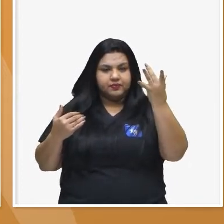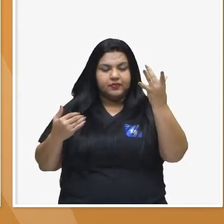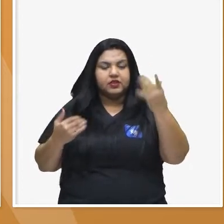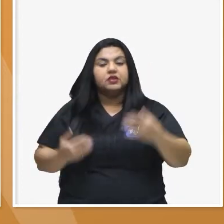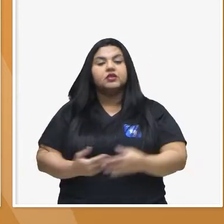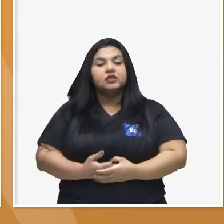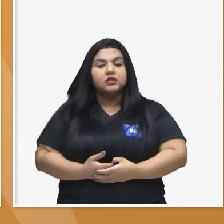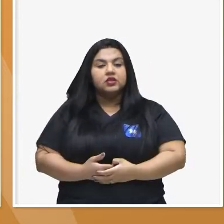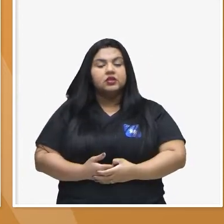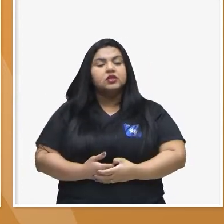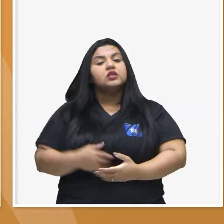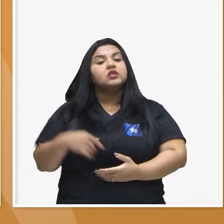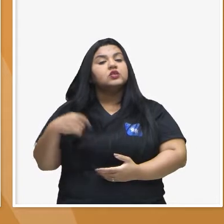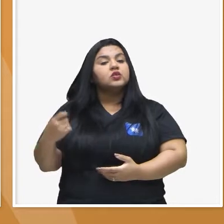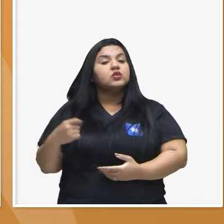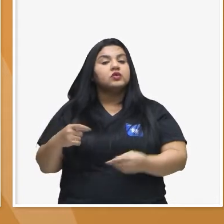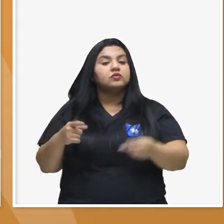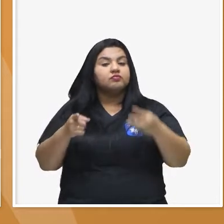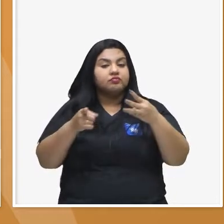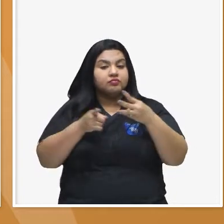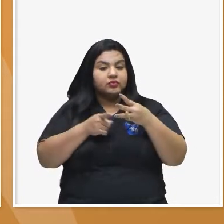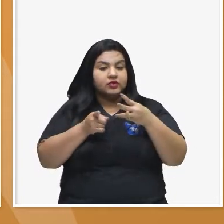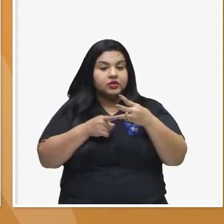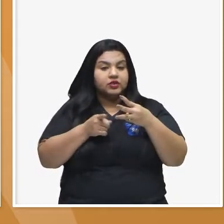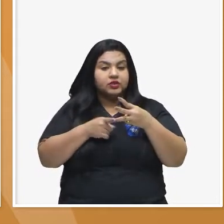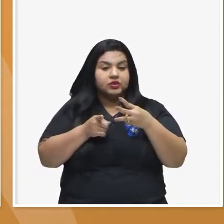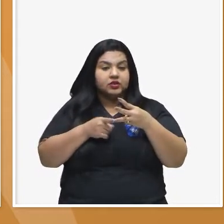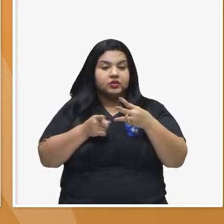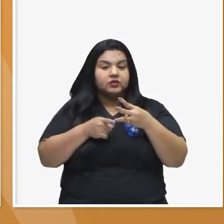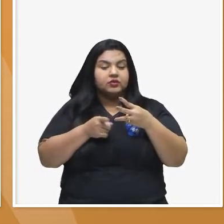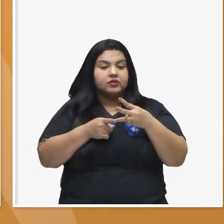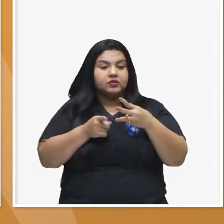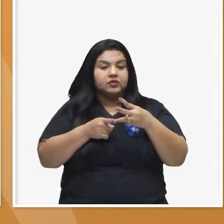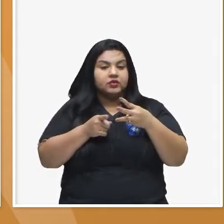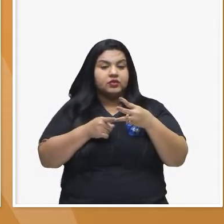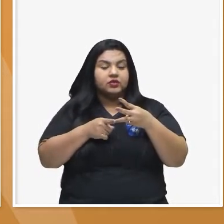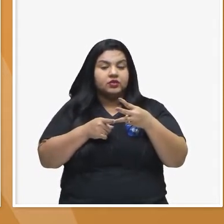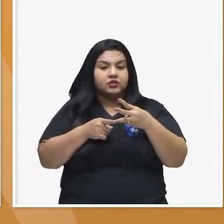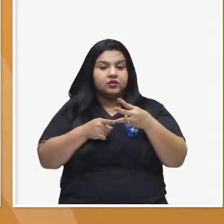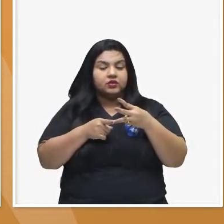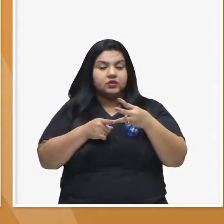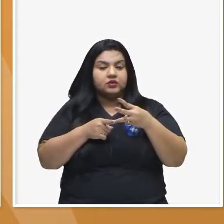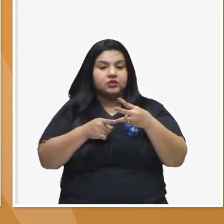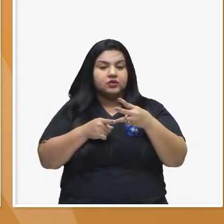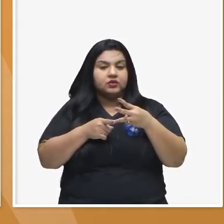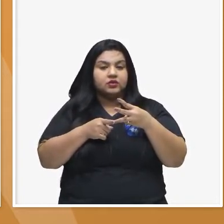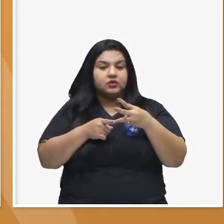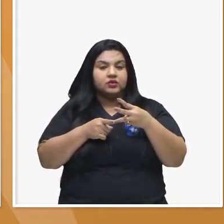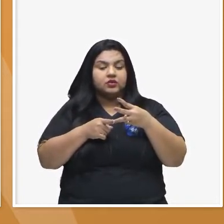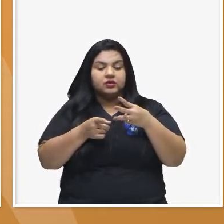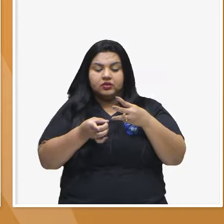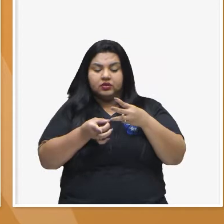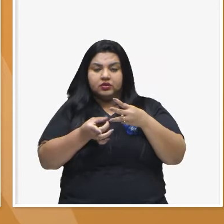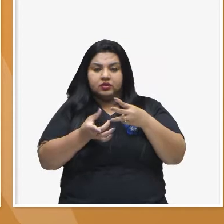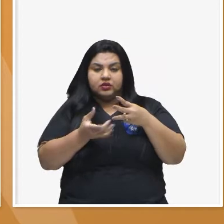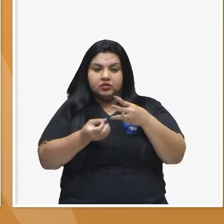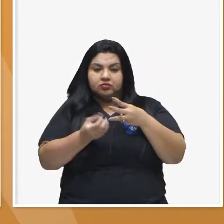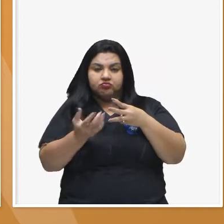E isso da condição do ser para si, que é a semente retornar e se desdobrar numa